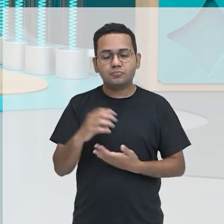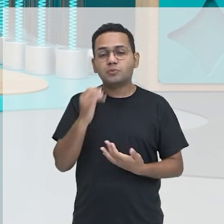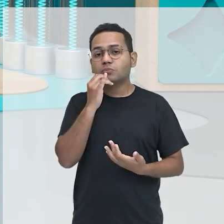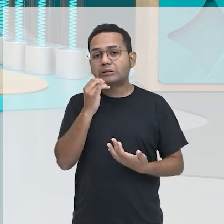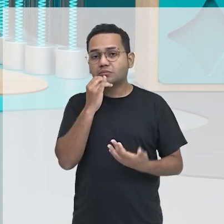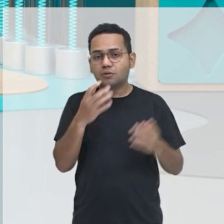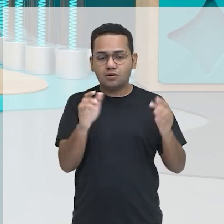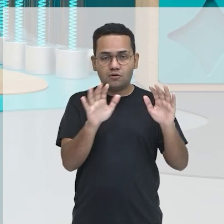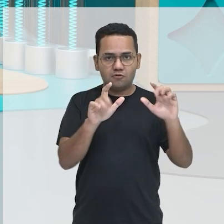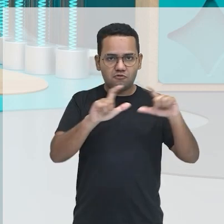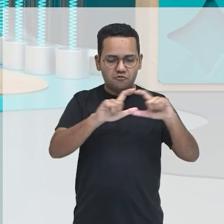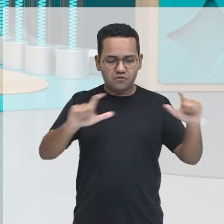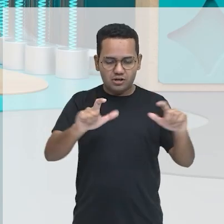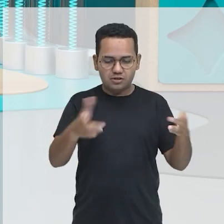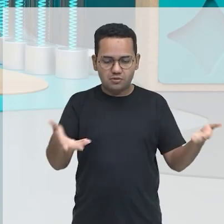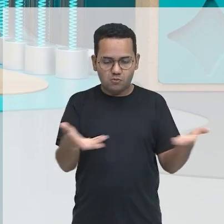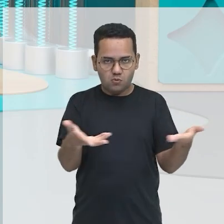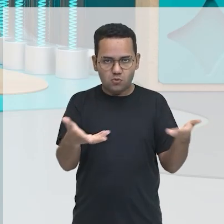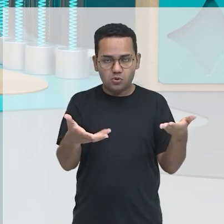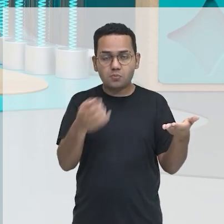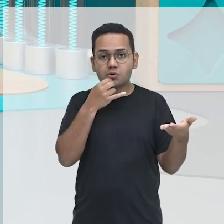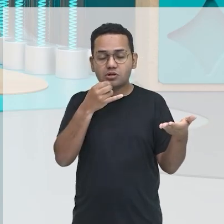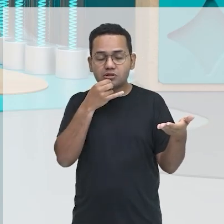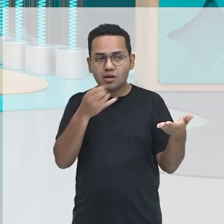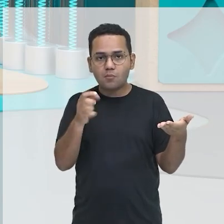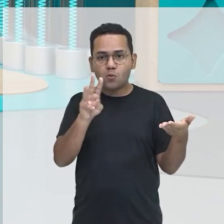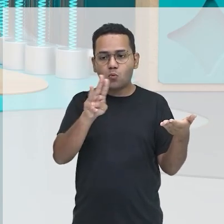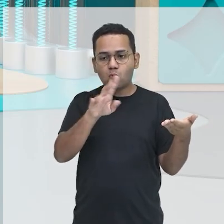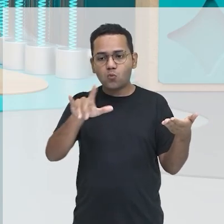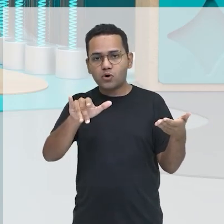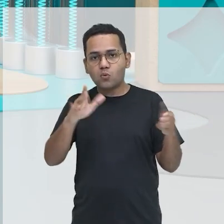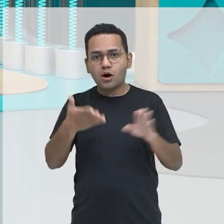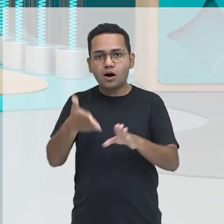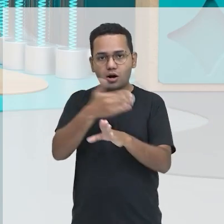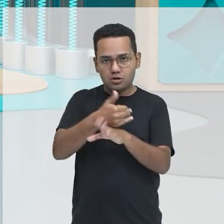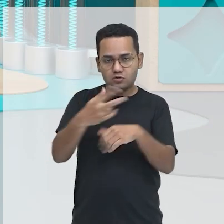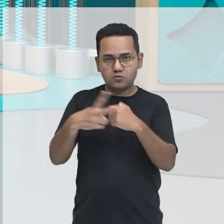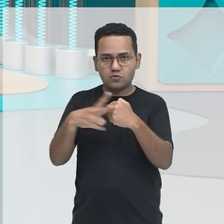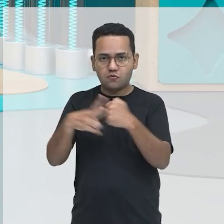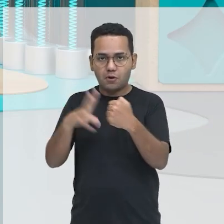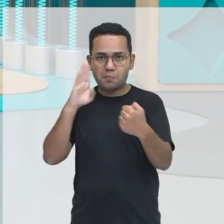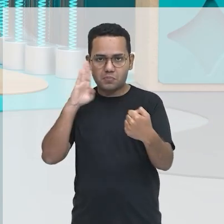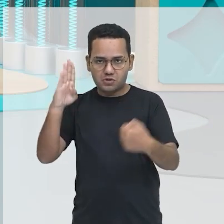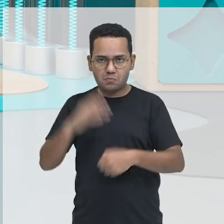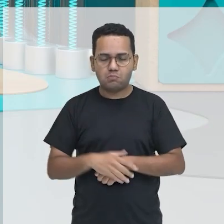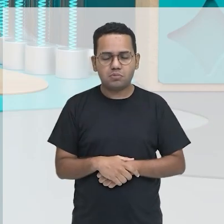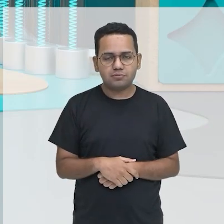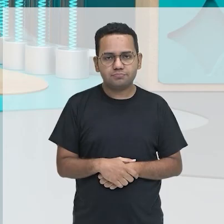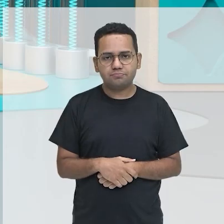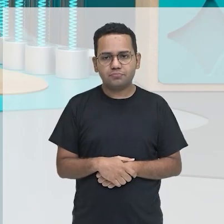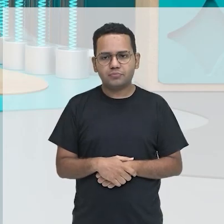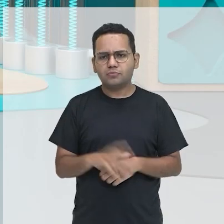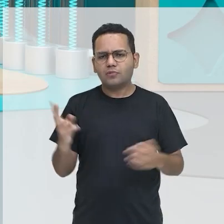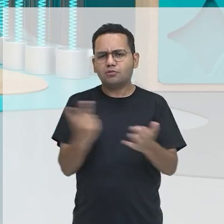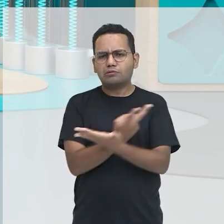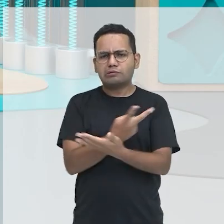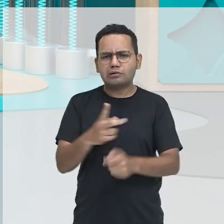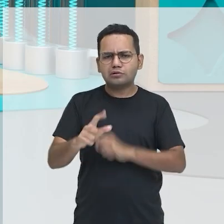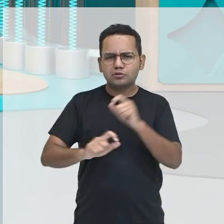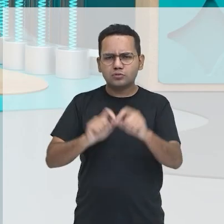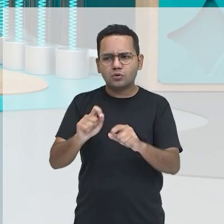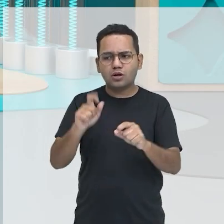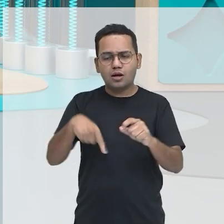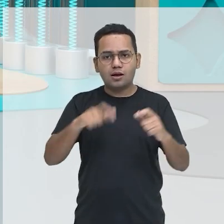coloco will antes do verbo principal, essa mesma oração que está no presente, essa ação ali, indicada por um determinado verbo, passa